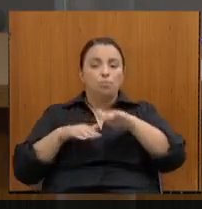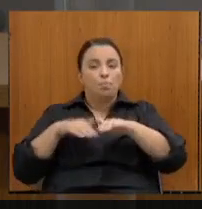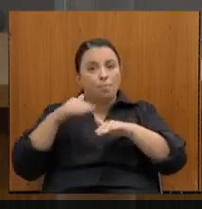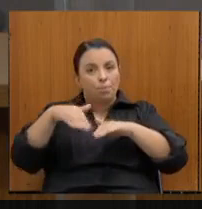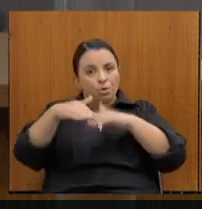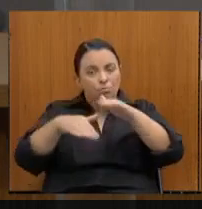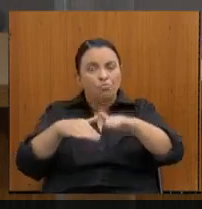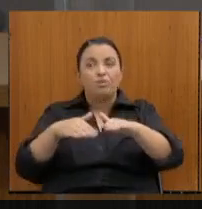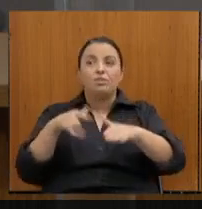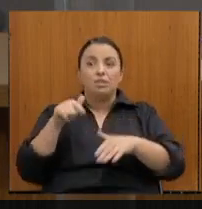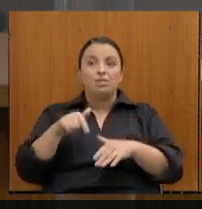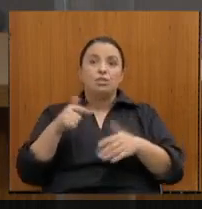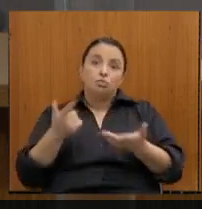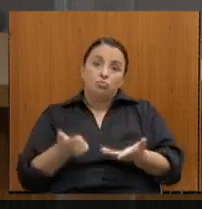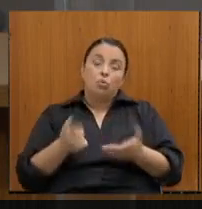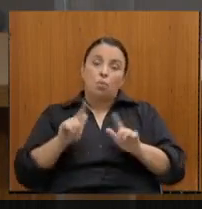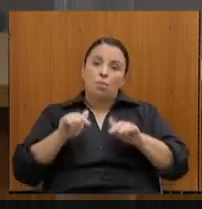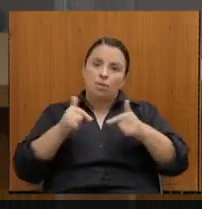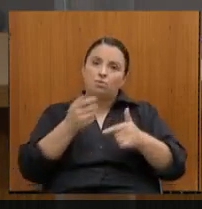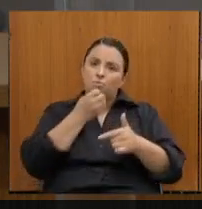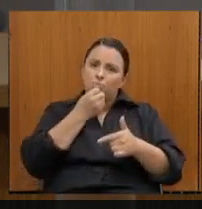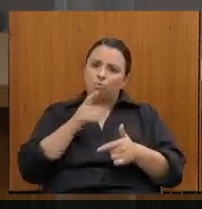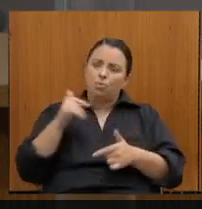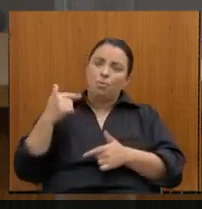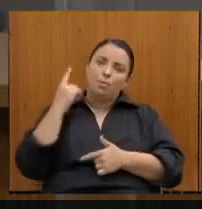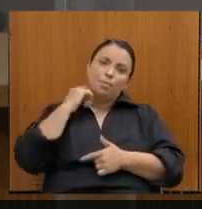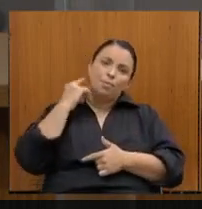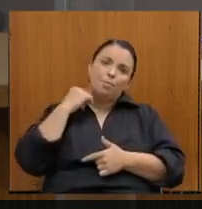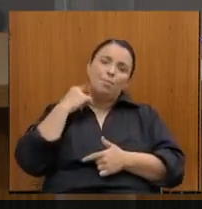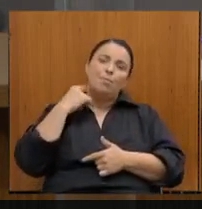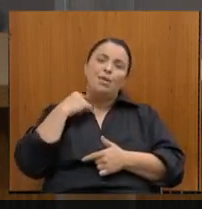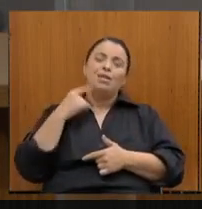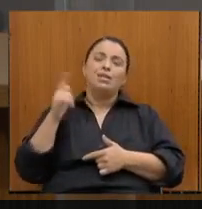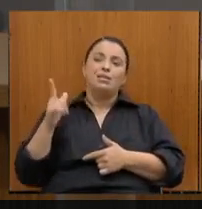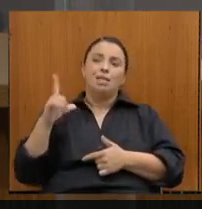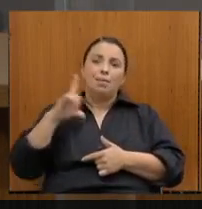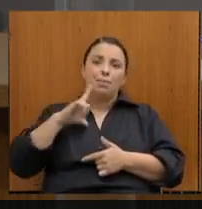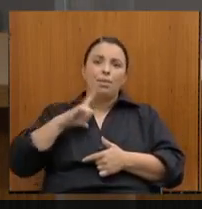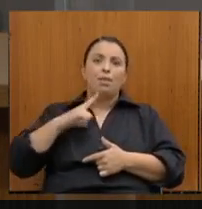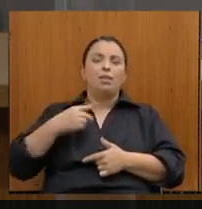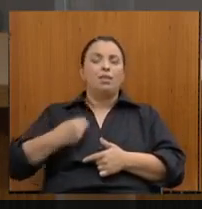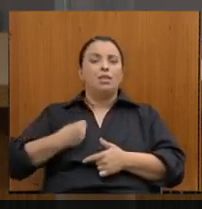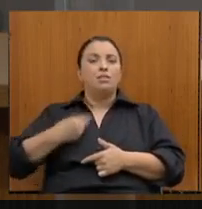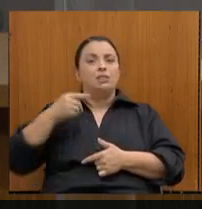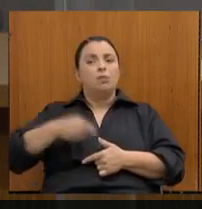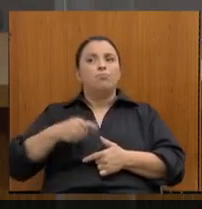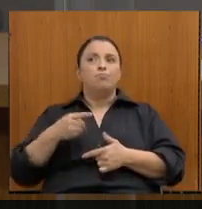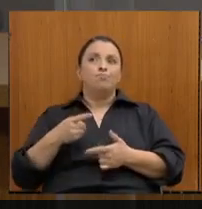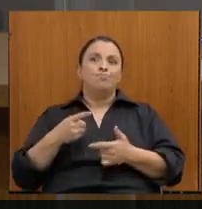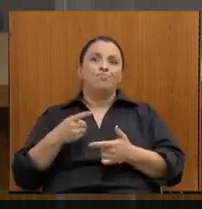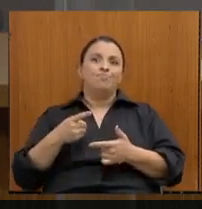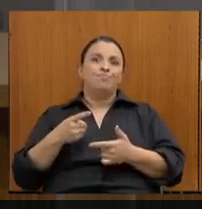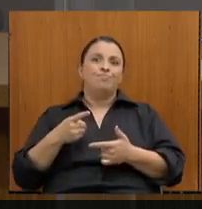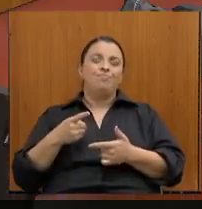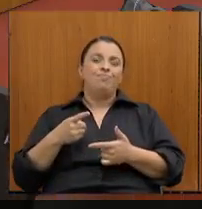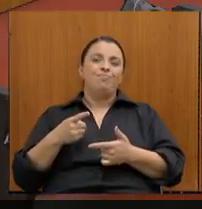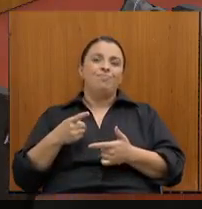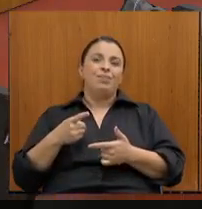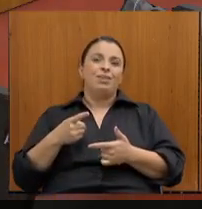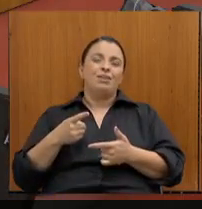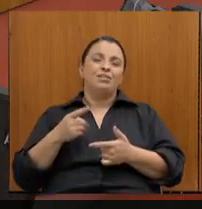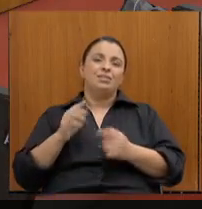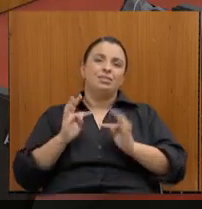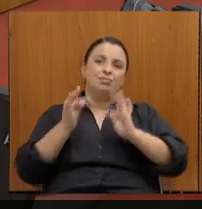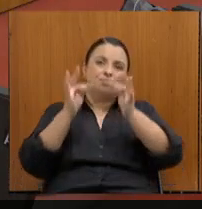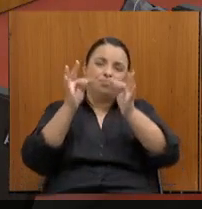belo pontapé para a gente ir trazer Minas para dentro desse desse roteiro do hidrogénio verde aí no mundo aí ele é isso agradeço